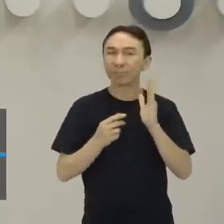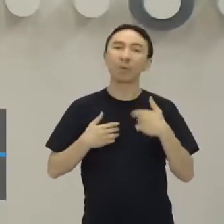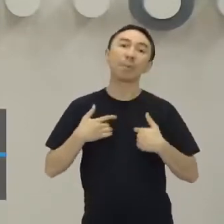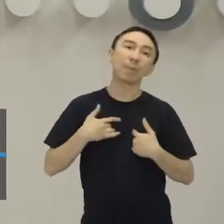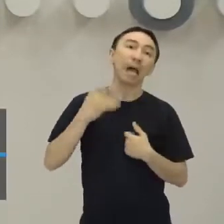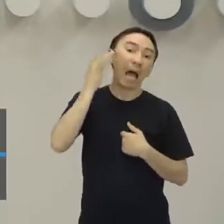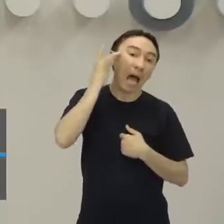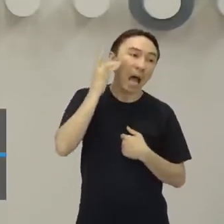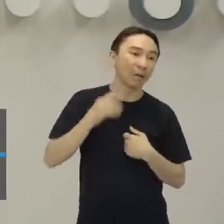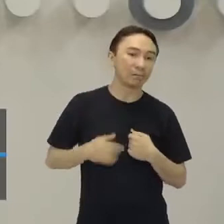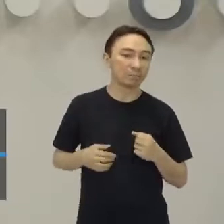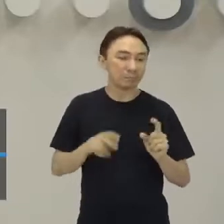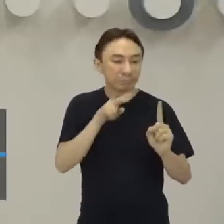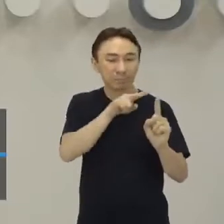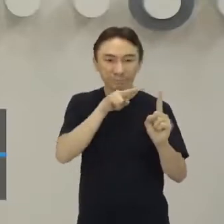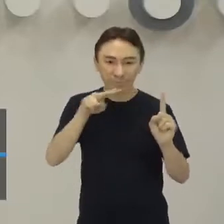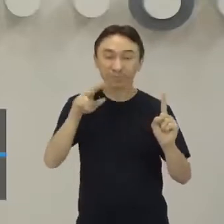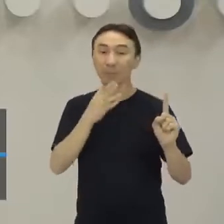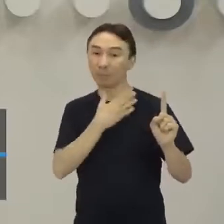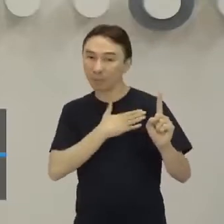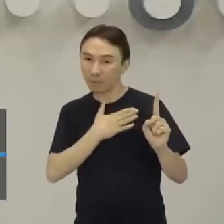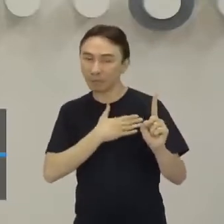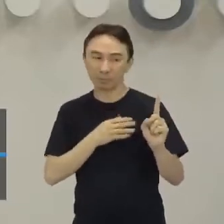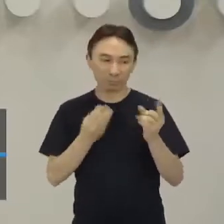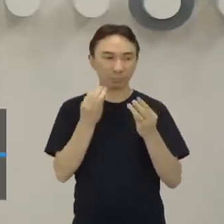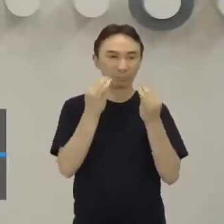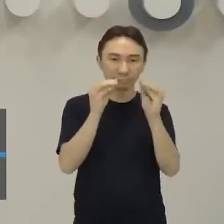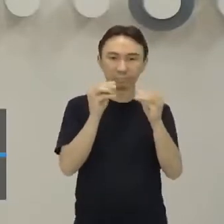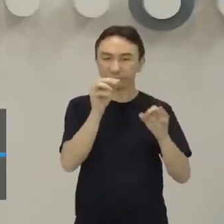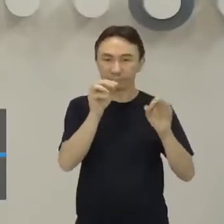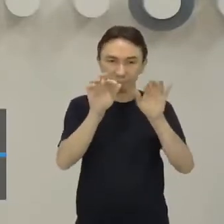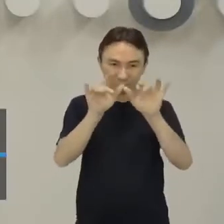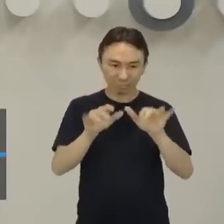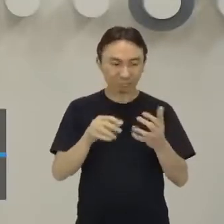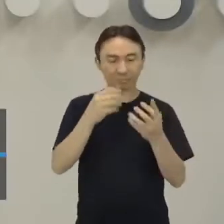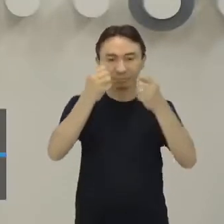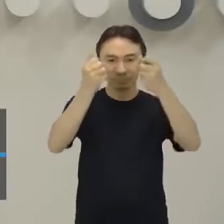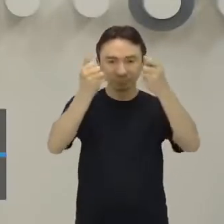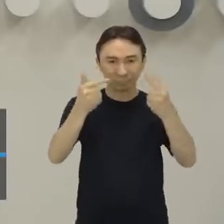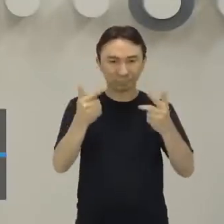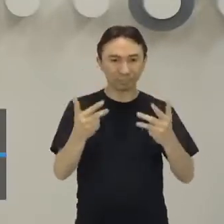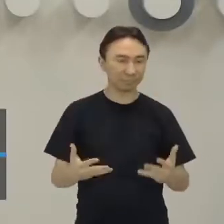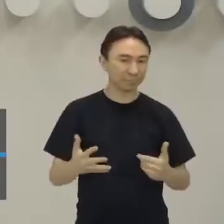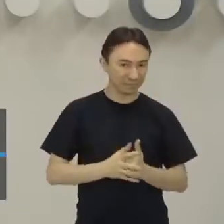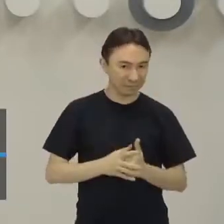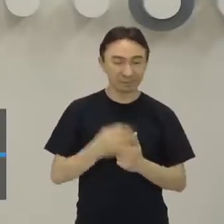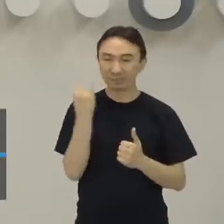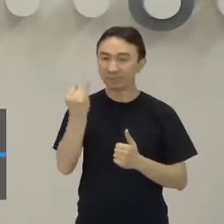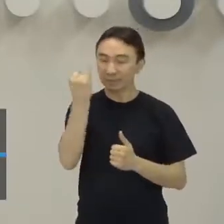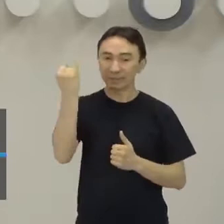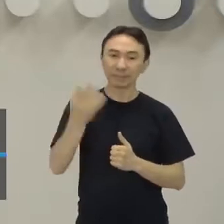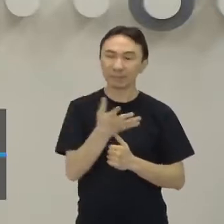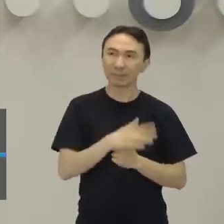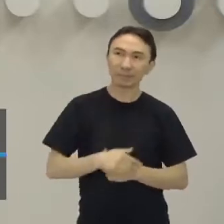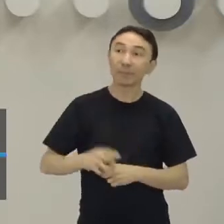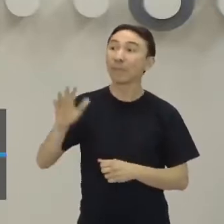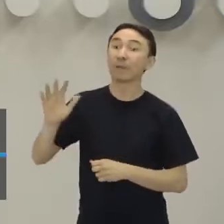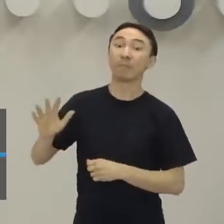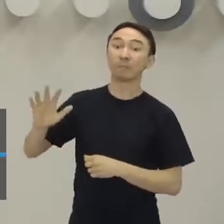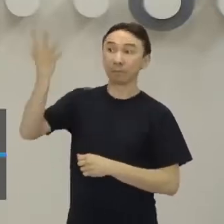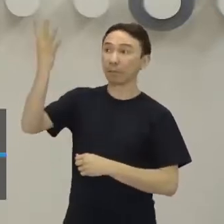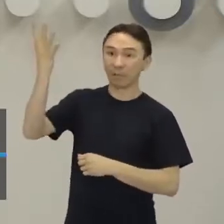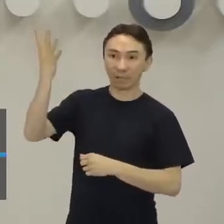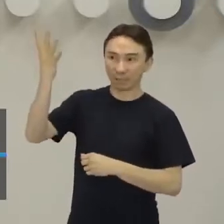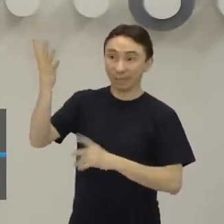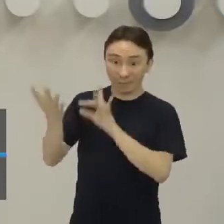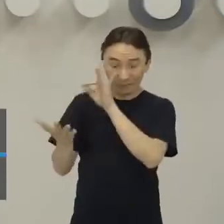Mas aí nós vamos falar isso para um outro momento. Mas é interessante que vocês conseguem perceber isso, que a partir de um fato, algo